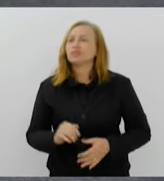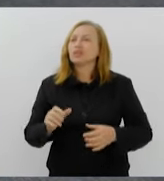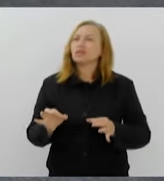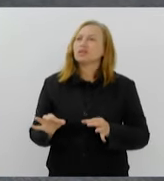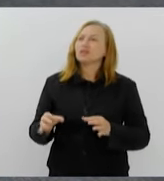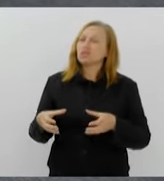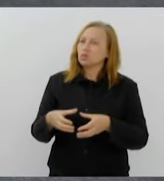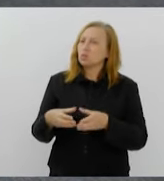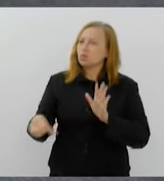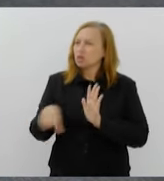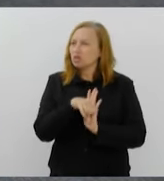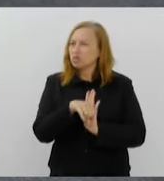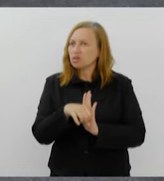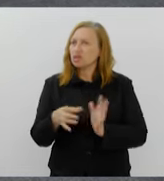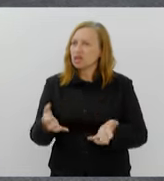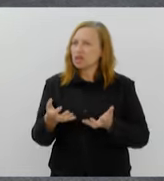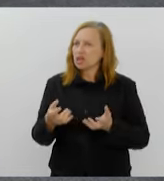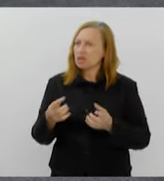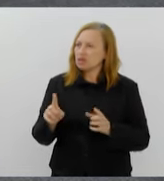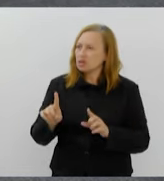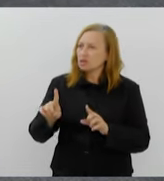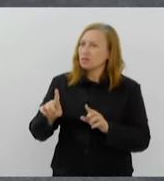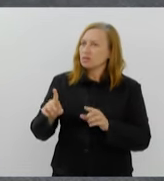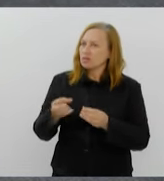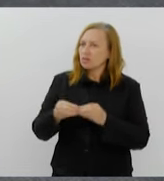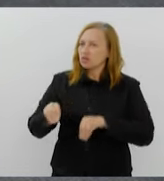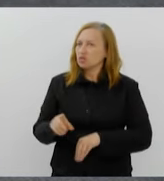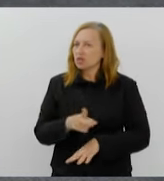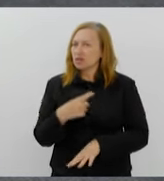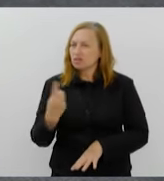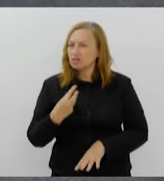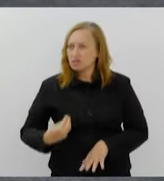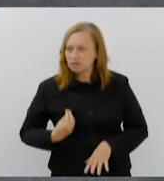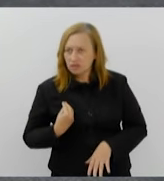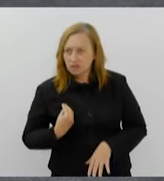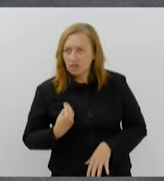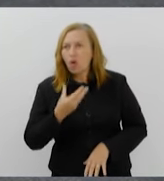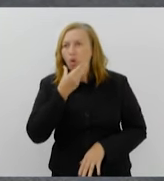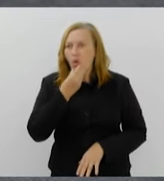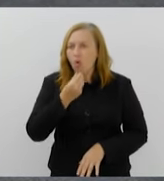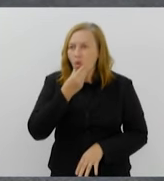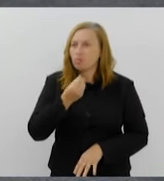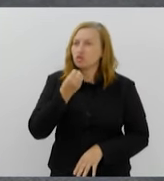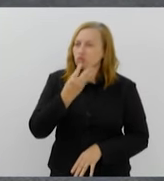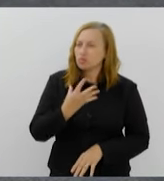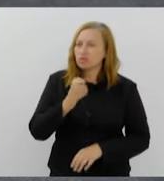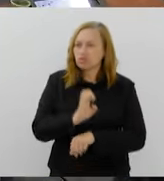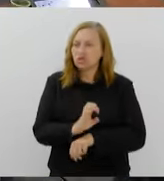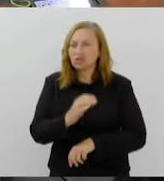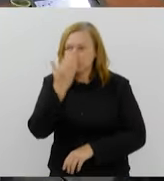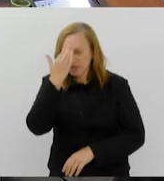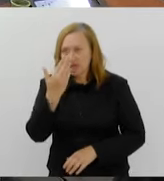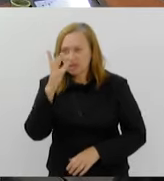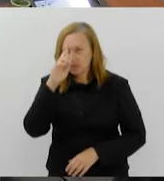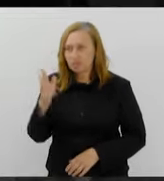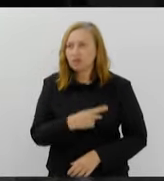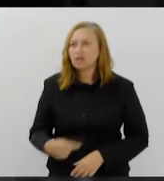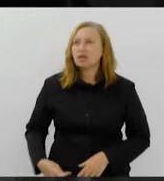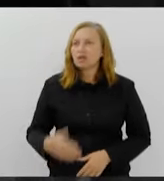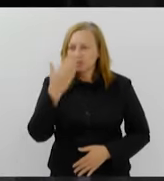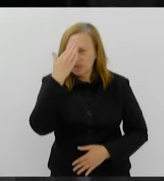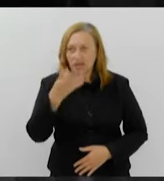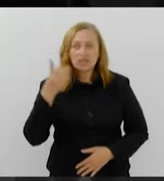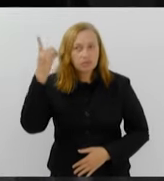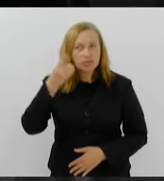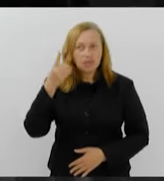criminosa tentando manchar a reputação de nenhum de nós homens decentes desse estado Obrigado Presidente Obrigado Deputado Luis